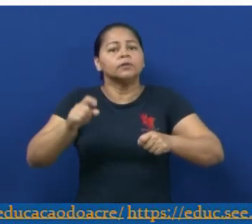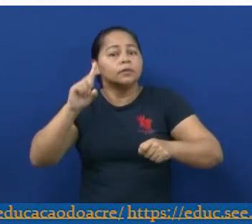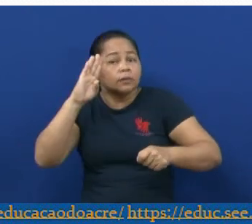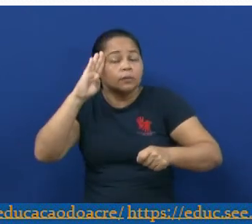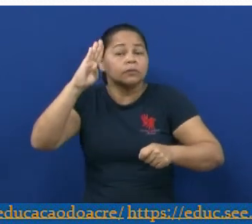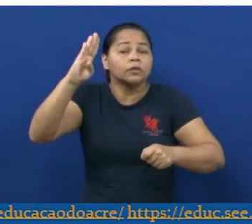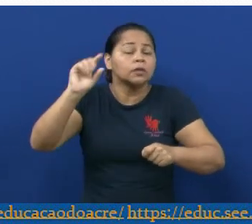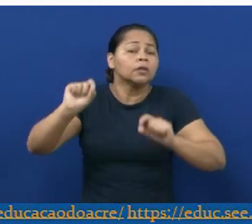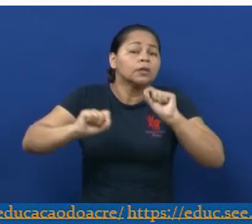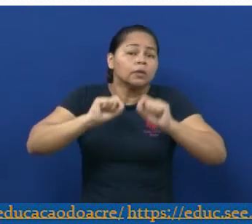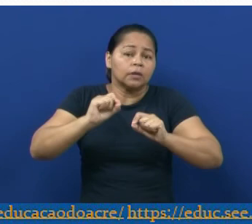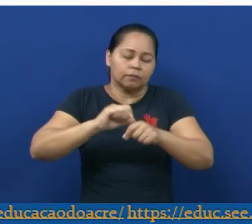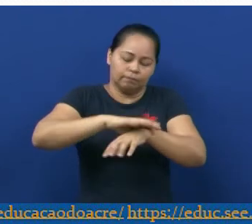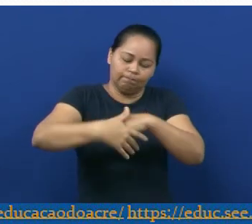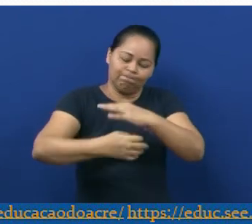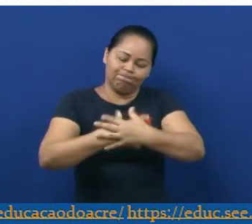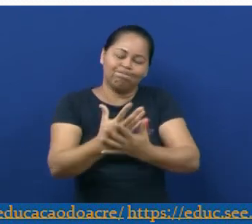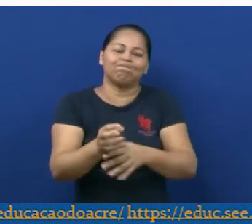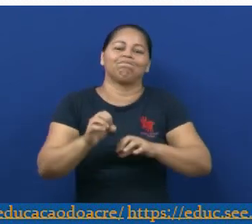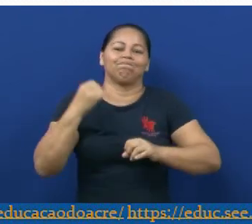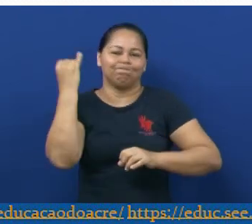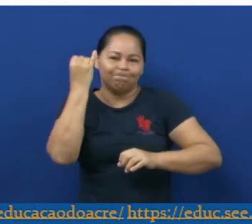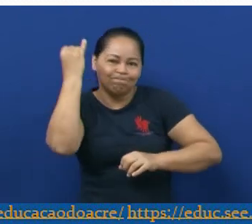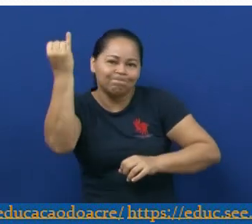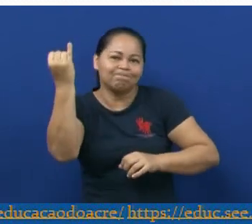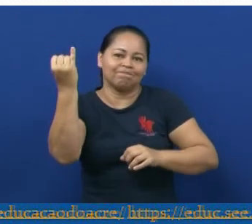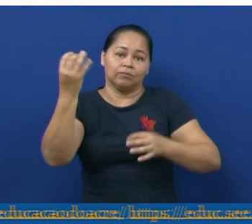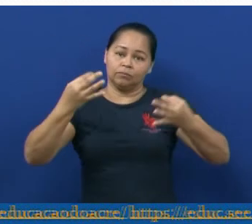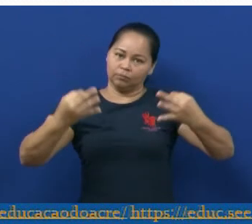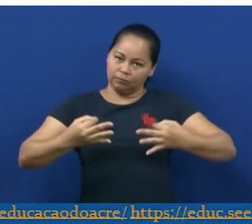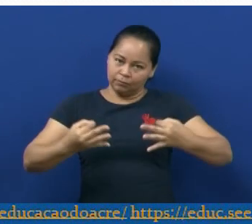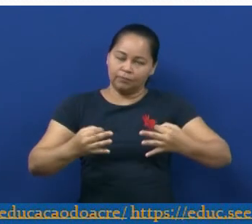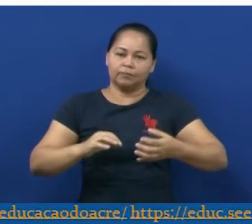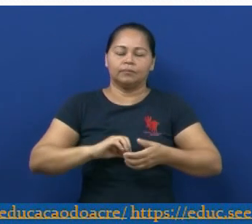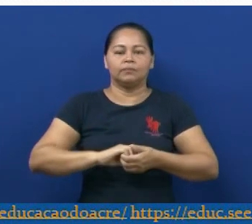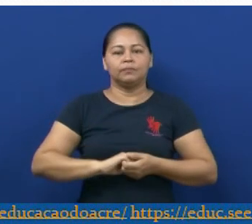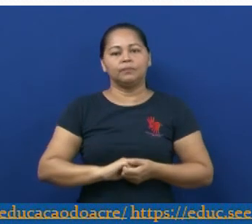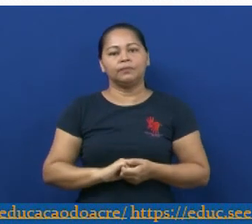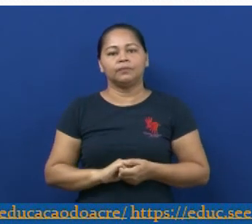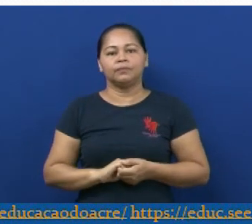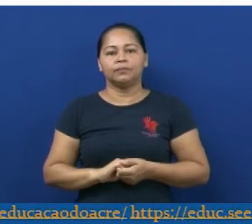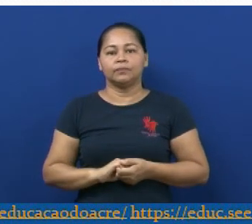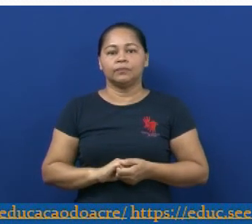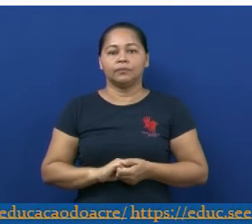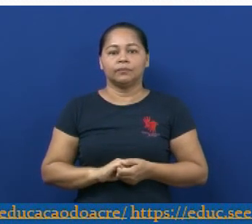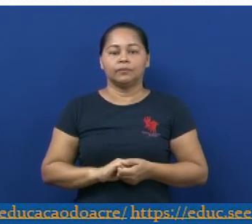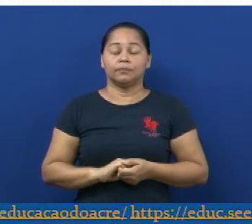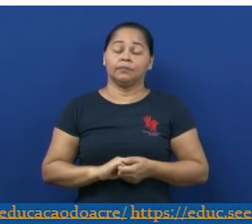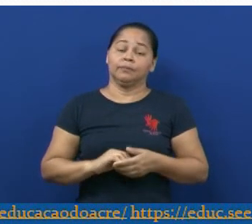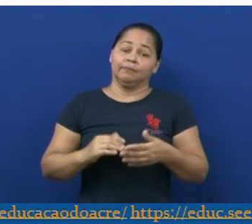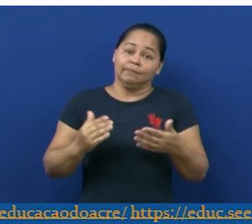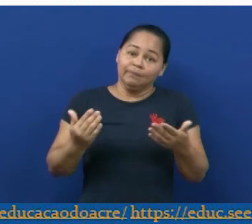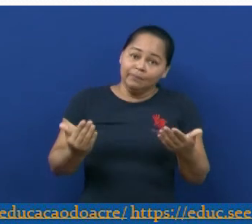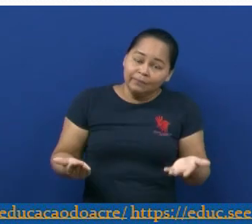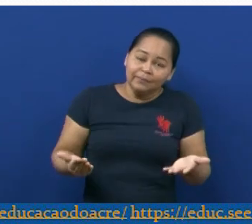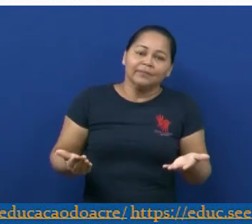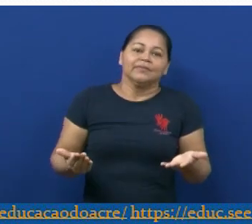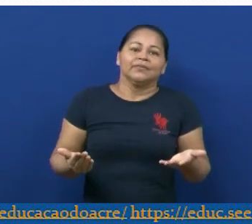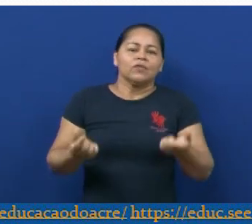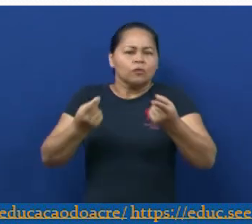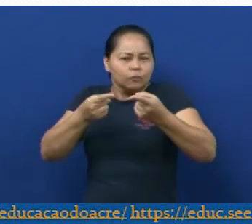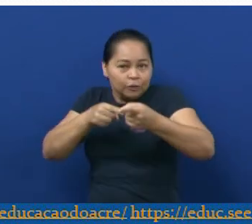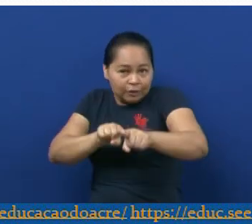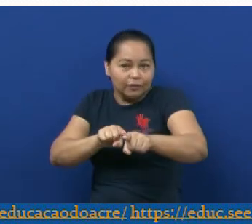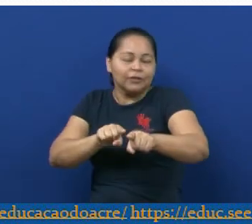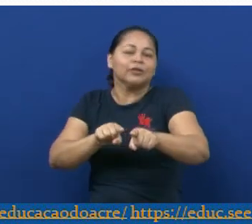com água e sabão, orientando como lavar corretamente. E mais um desafio,